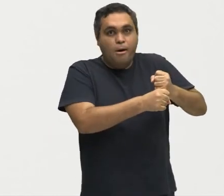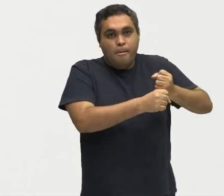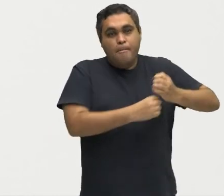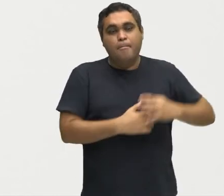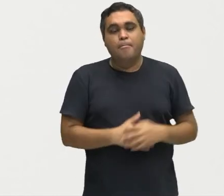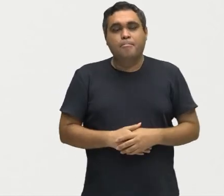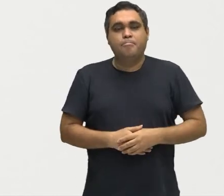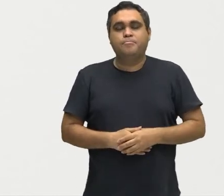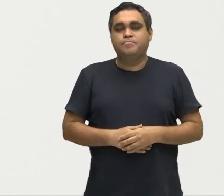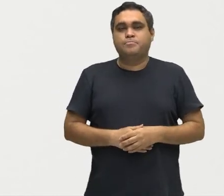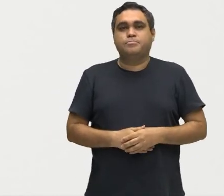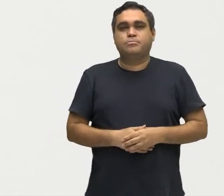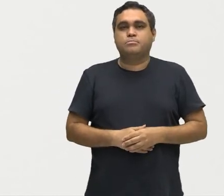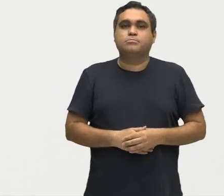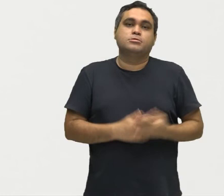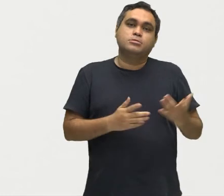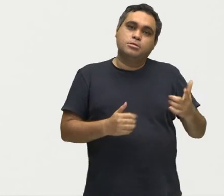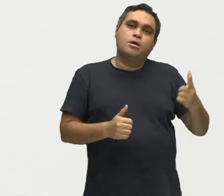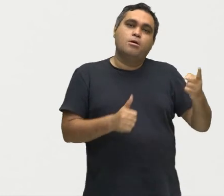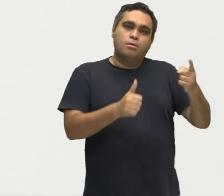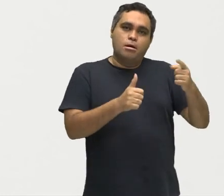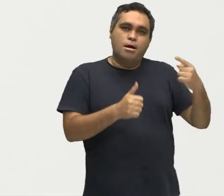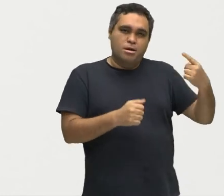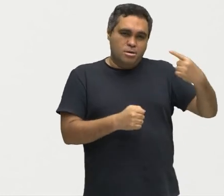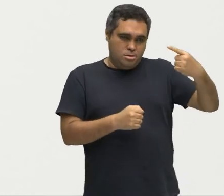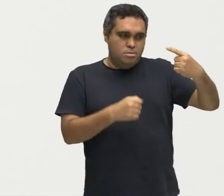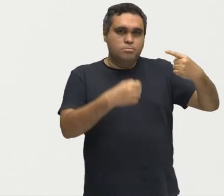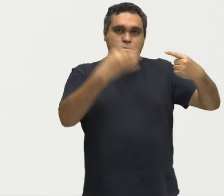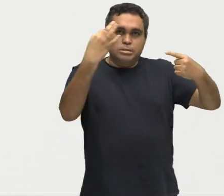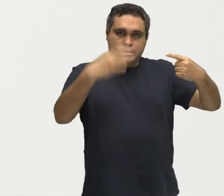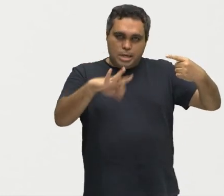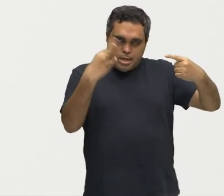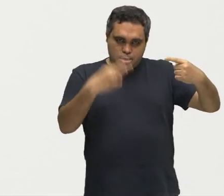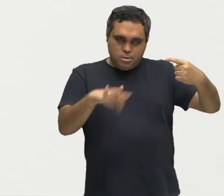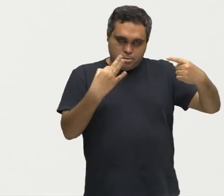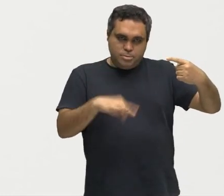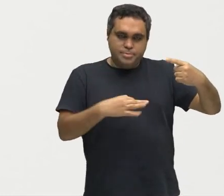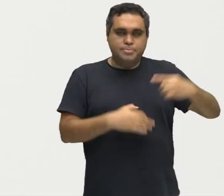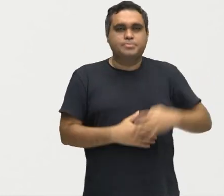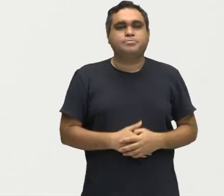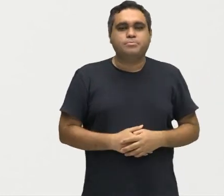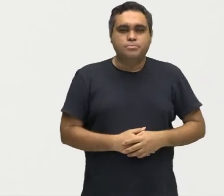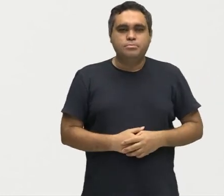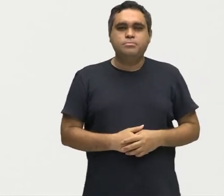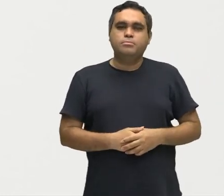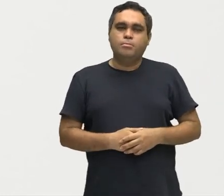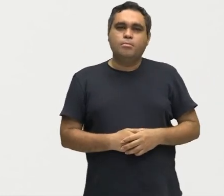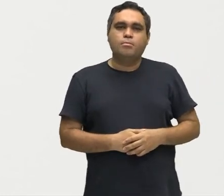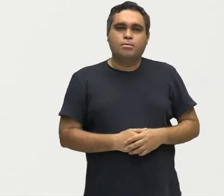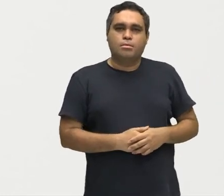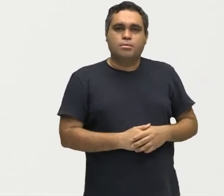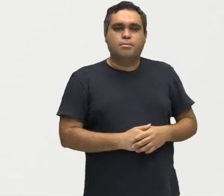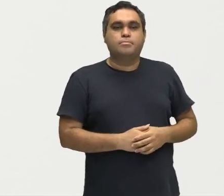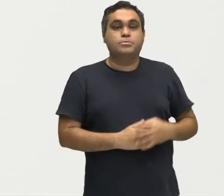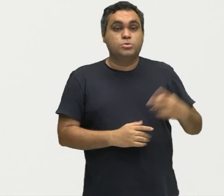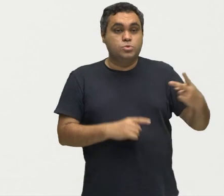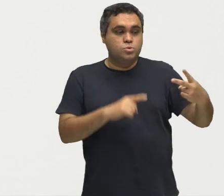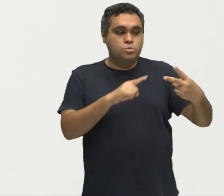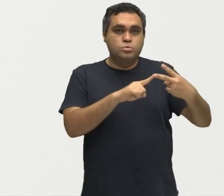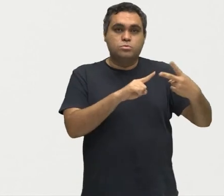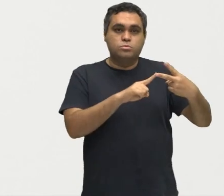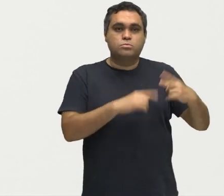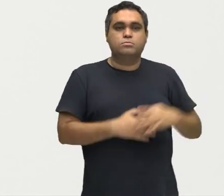pontos. Então, aí a primeira está correta. Então, a gente pode afirmar que o alvo tem o formato de um peixe. 2.